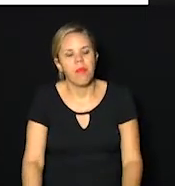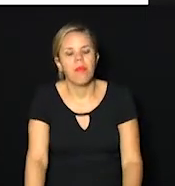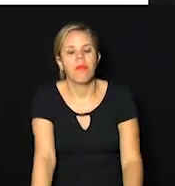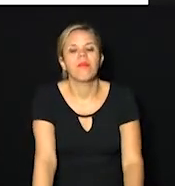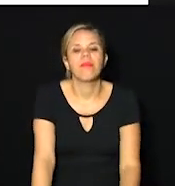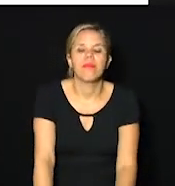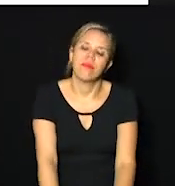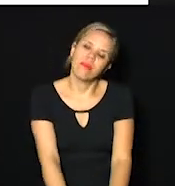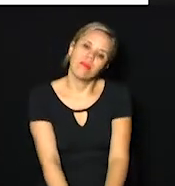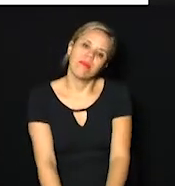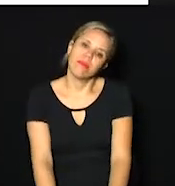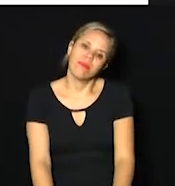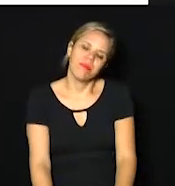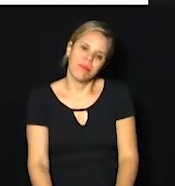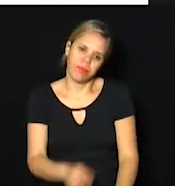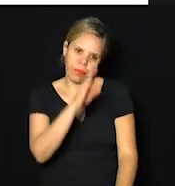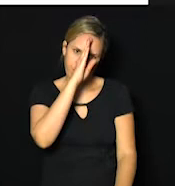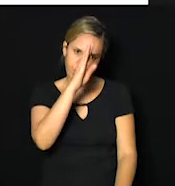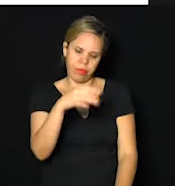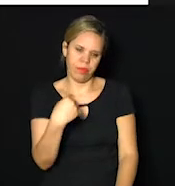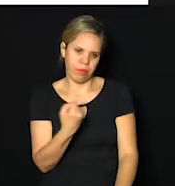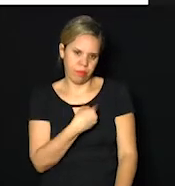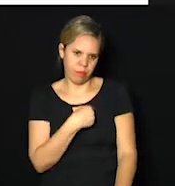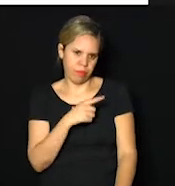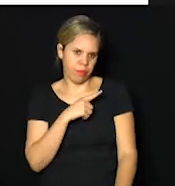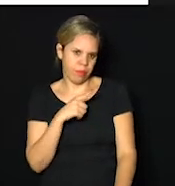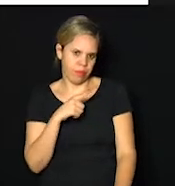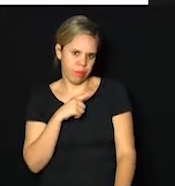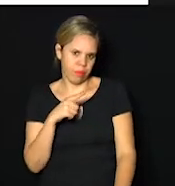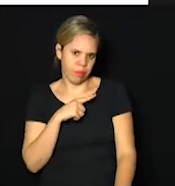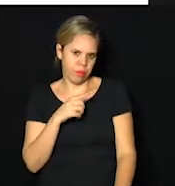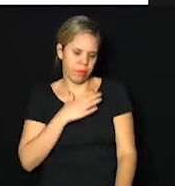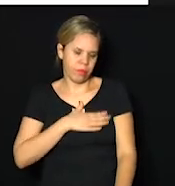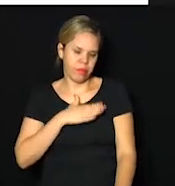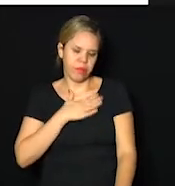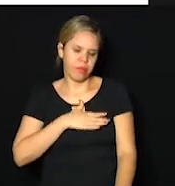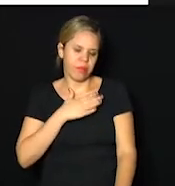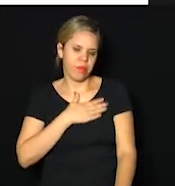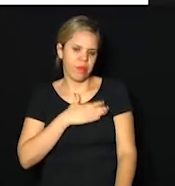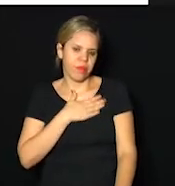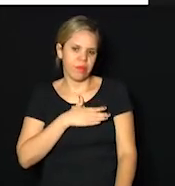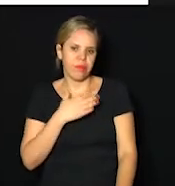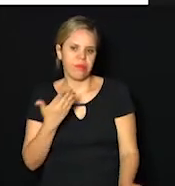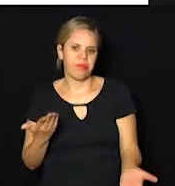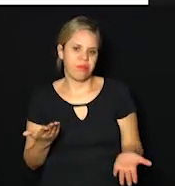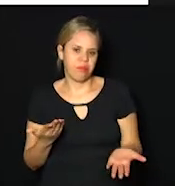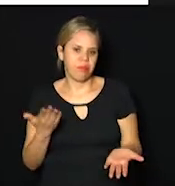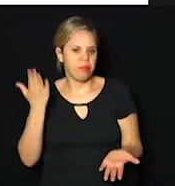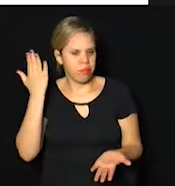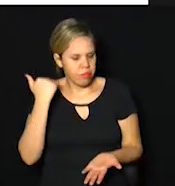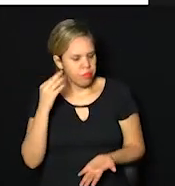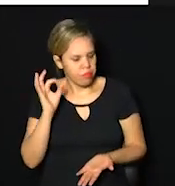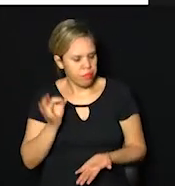Então, é essencial que a gente tenha uma tranquilidade